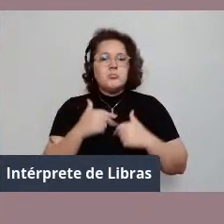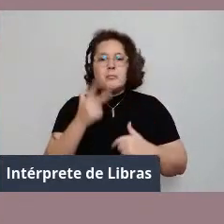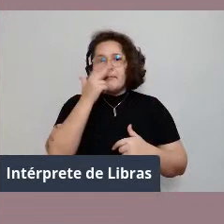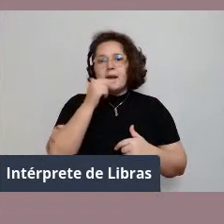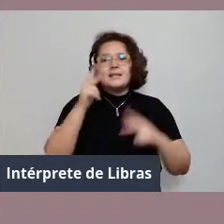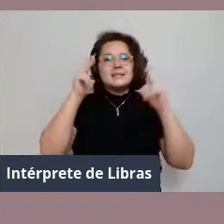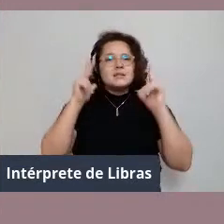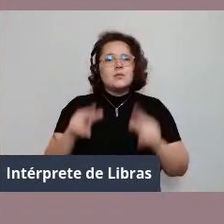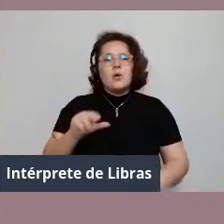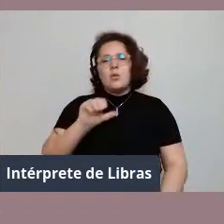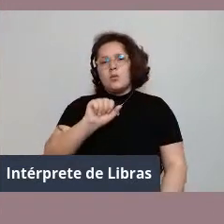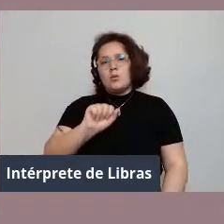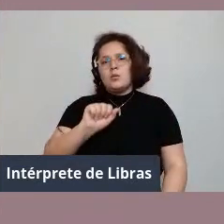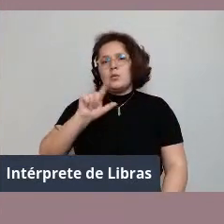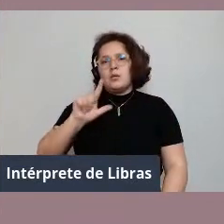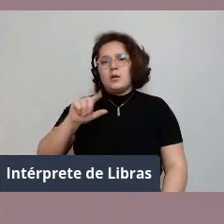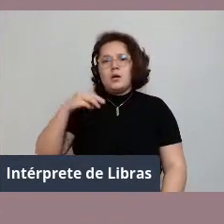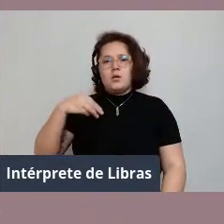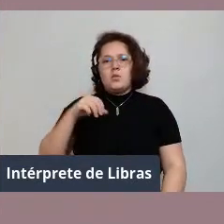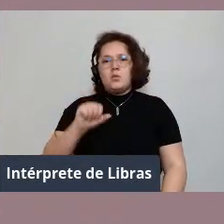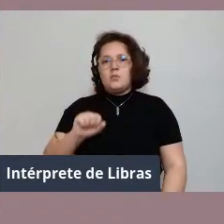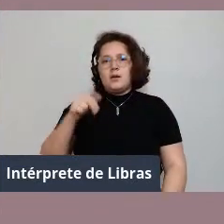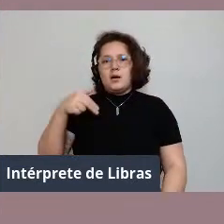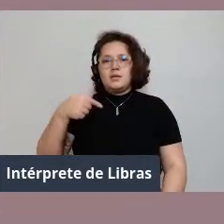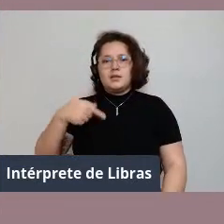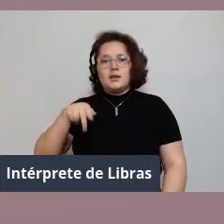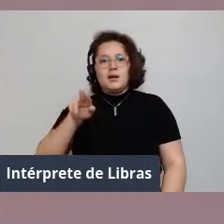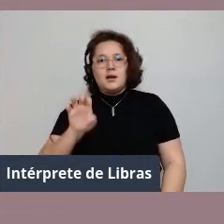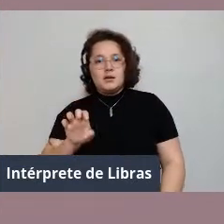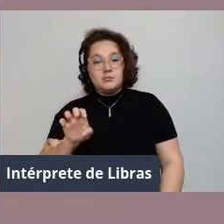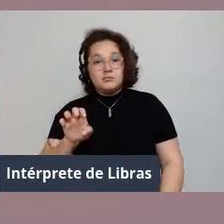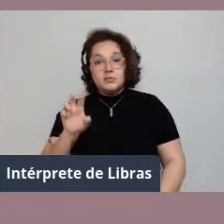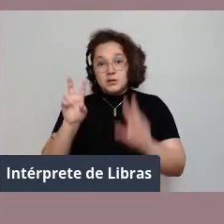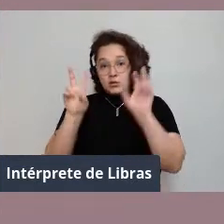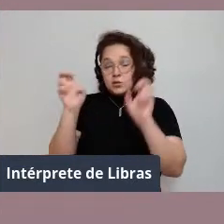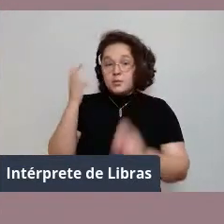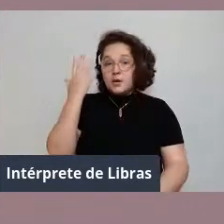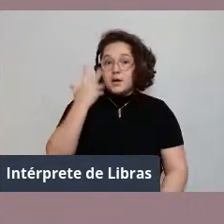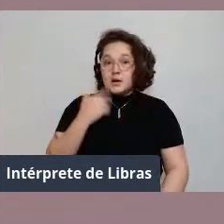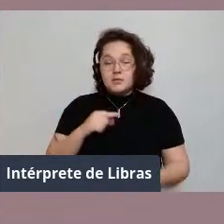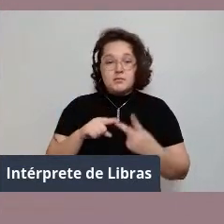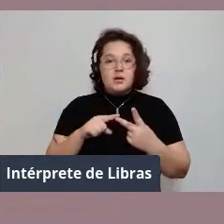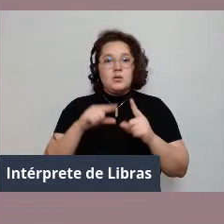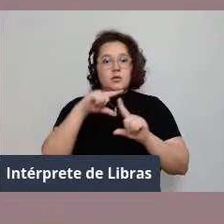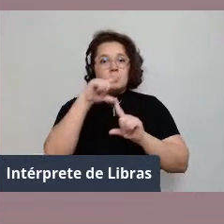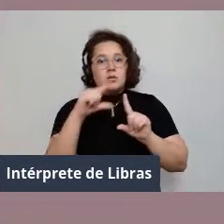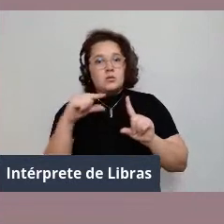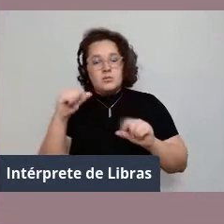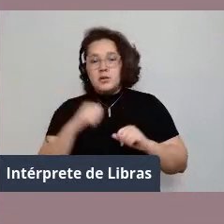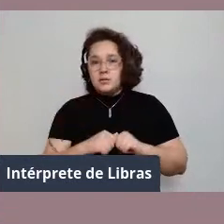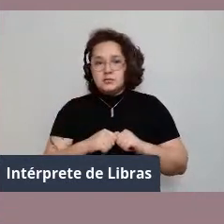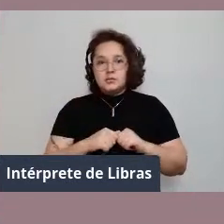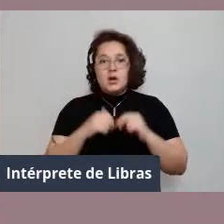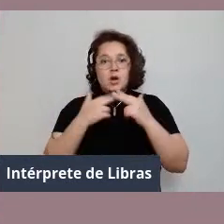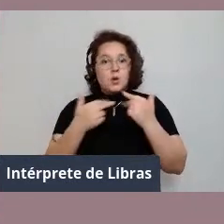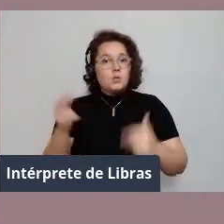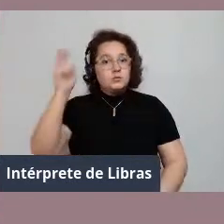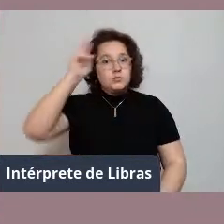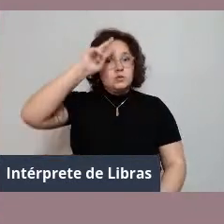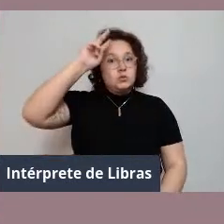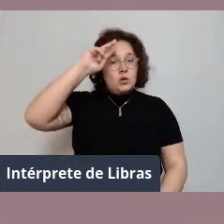almanaque, sobre animais, plantas, vultos históricos,